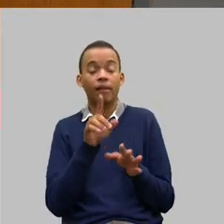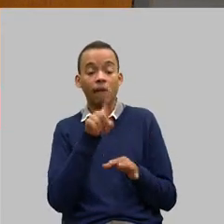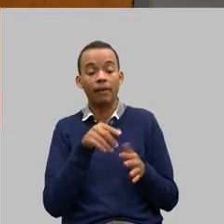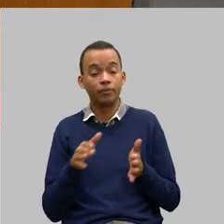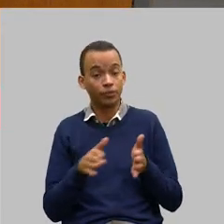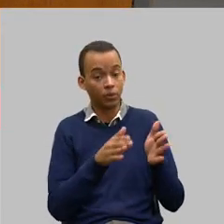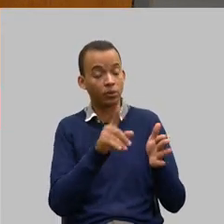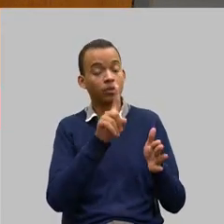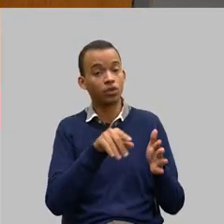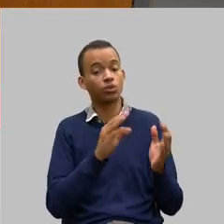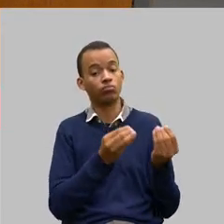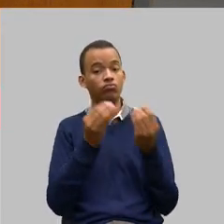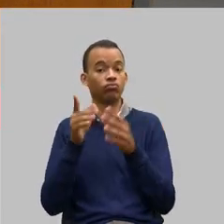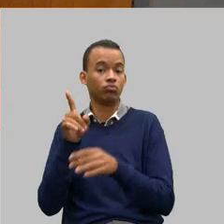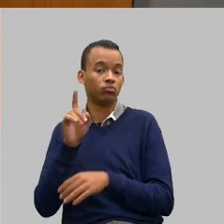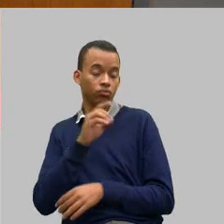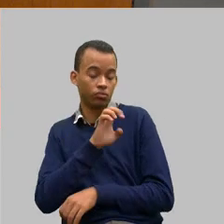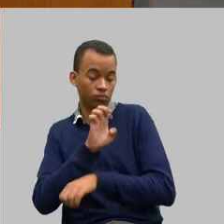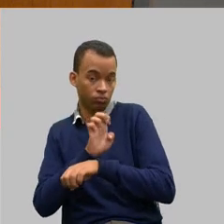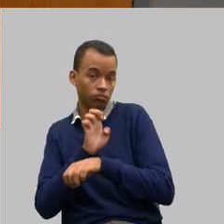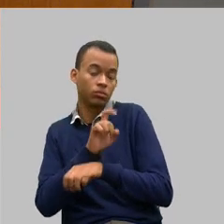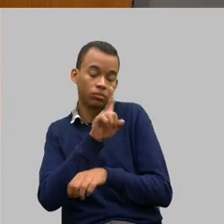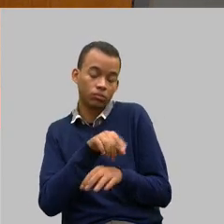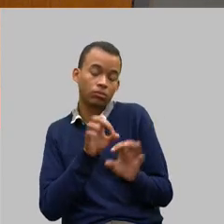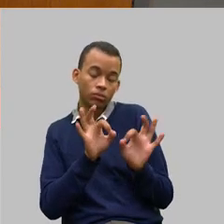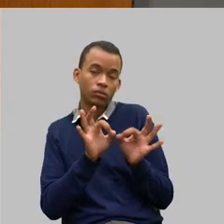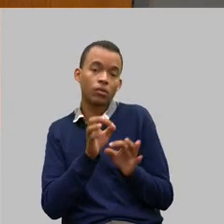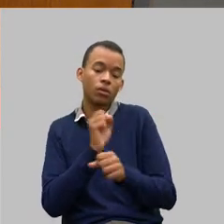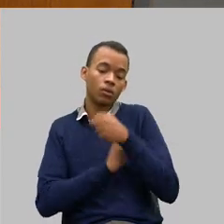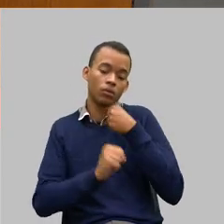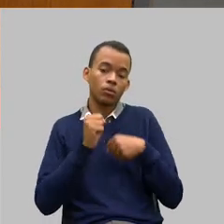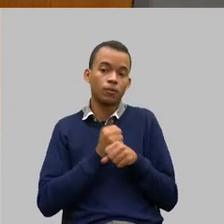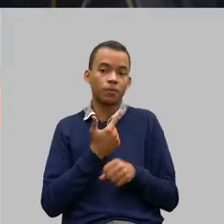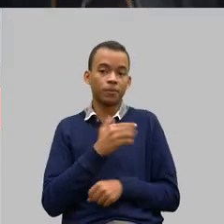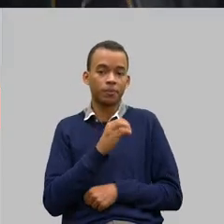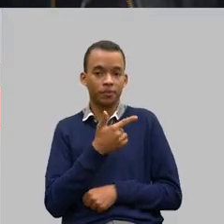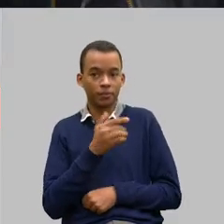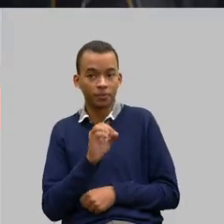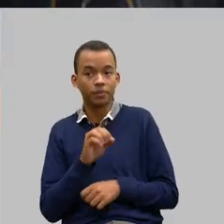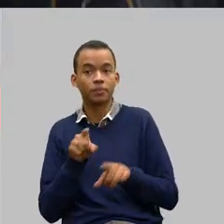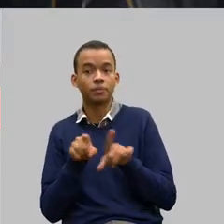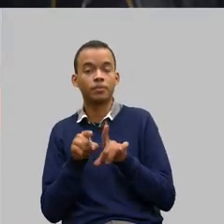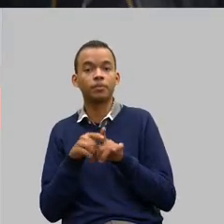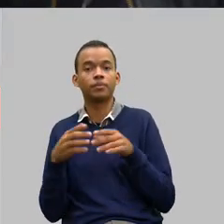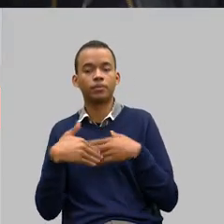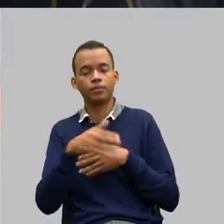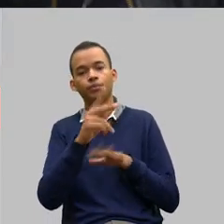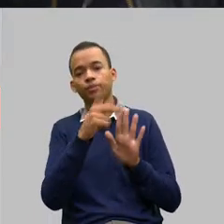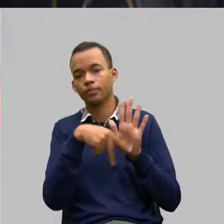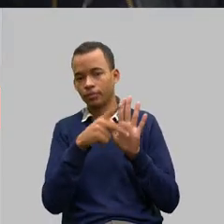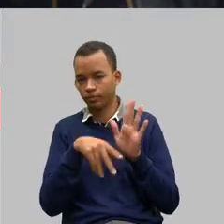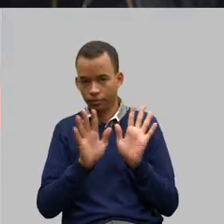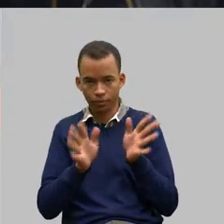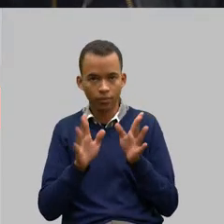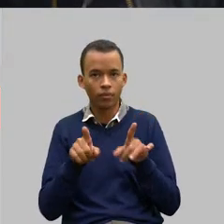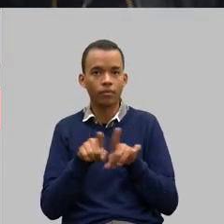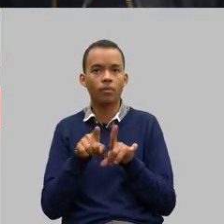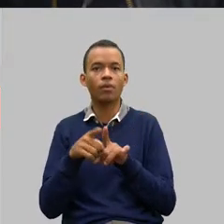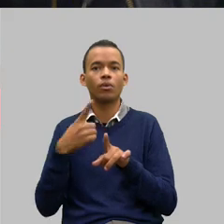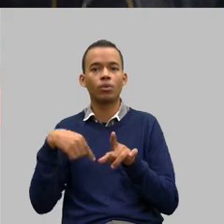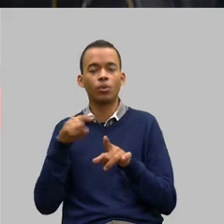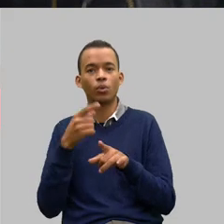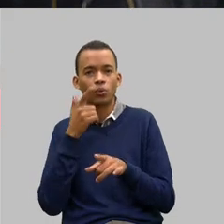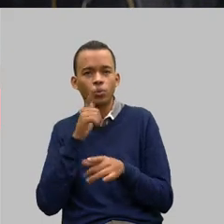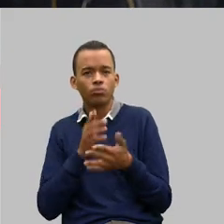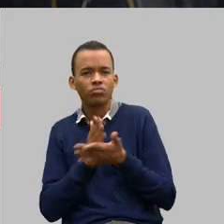cedida é claro em 2020 e agora já tá em fase de projeto nós já até vimos aqui a celebração do